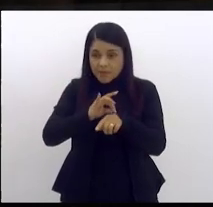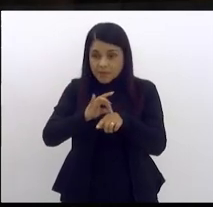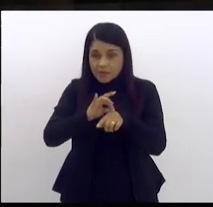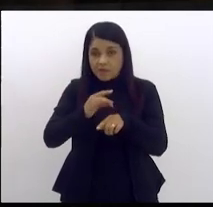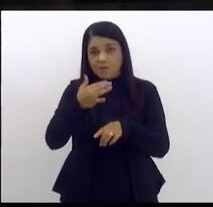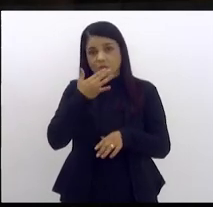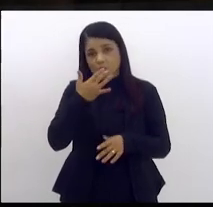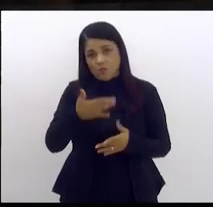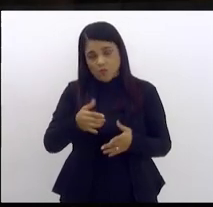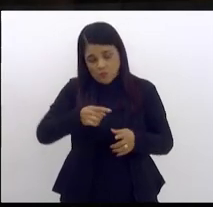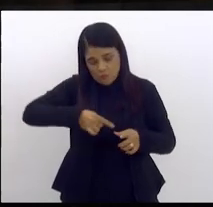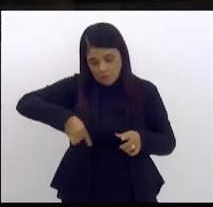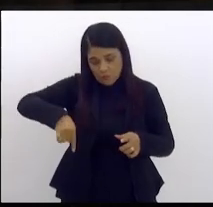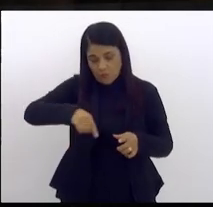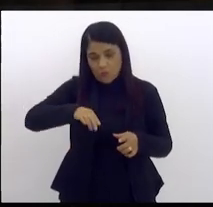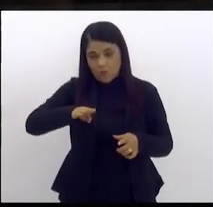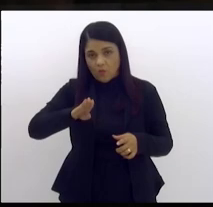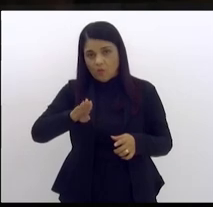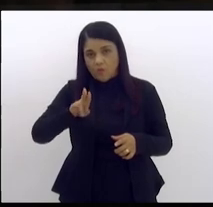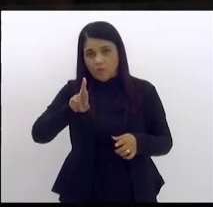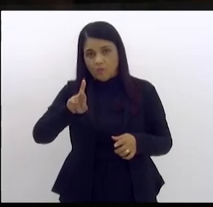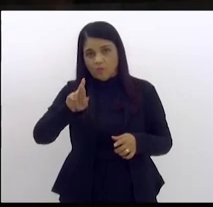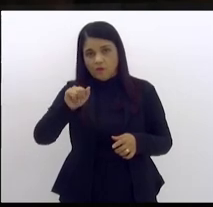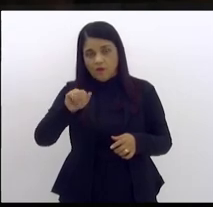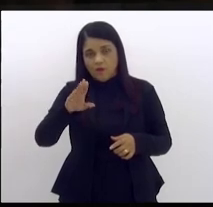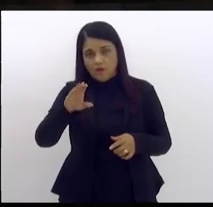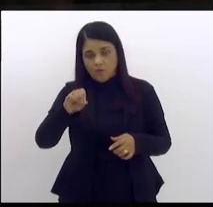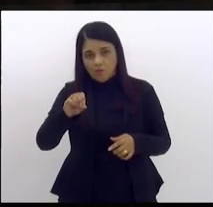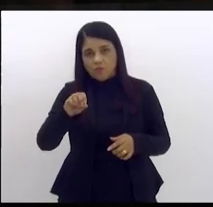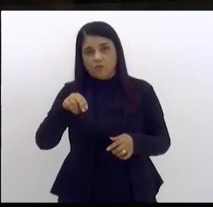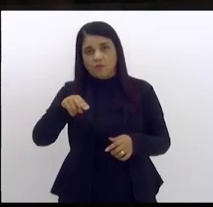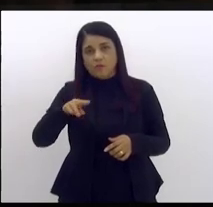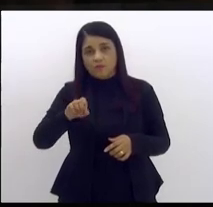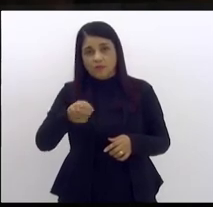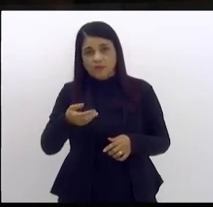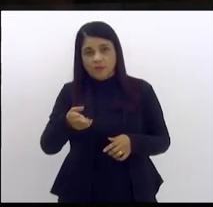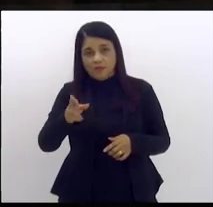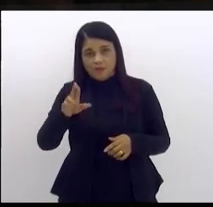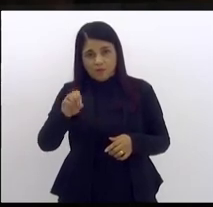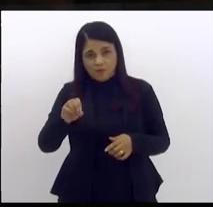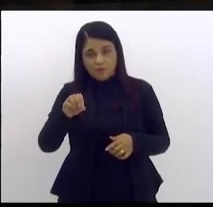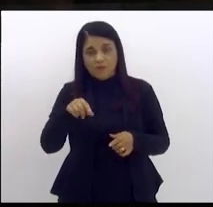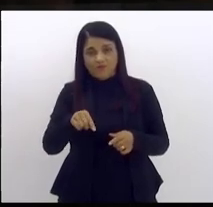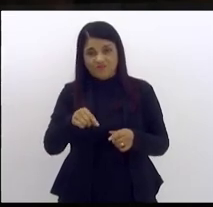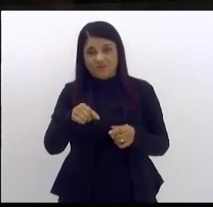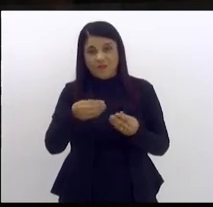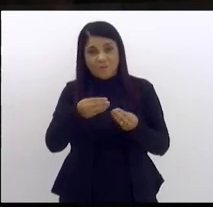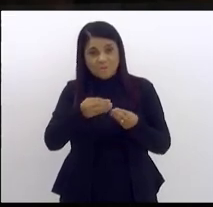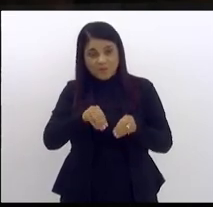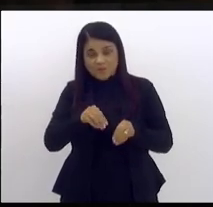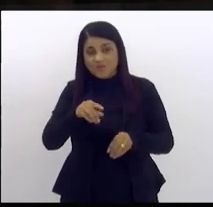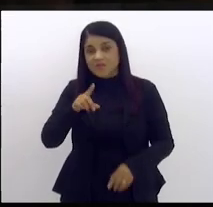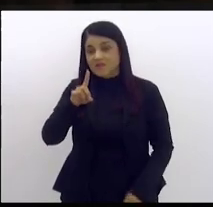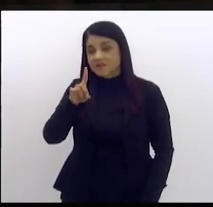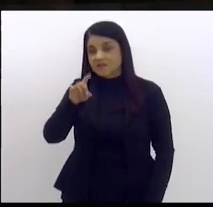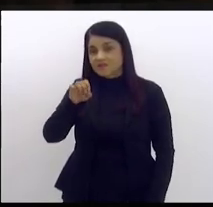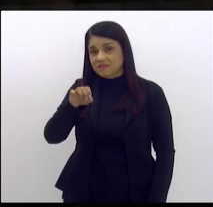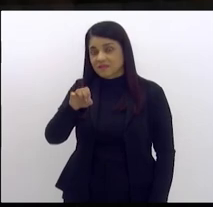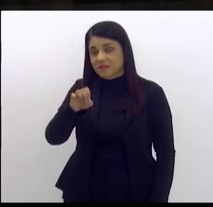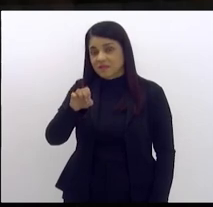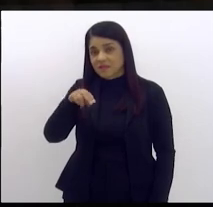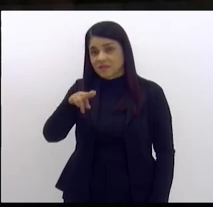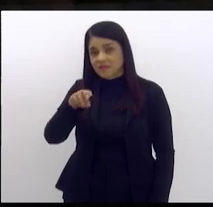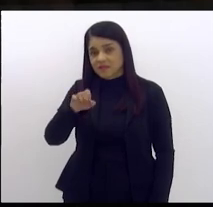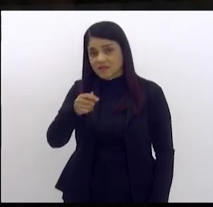racista a outra coisa pela última vez denegrir não é este verbo não é racista